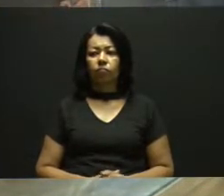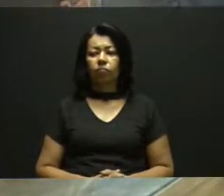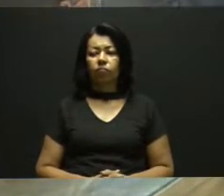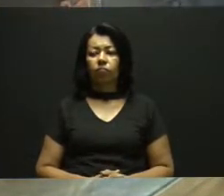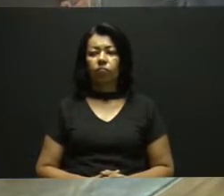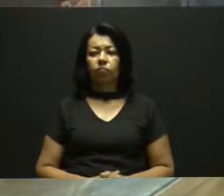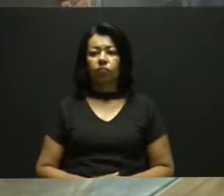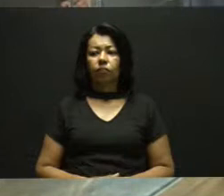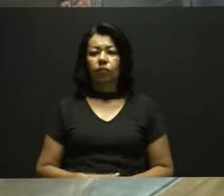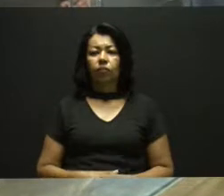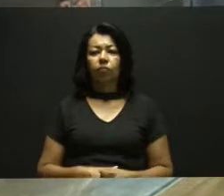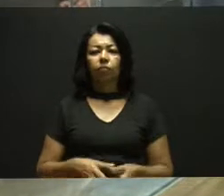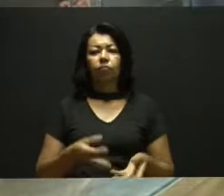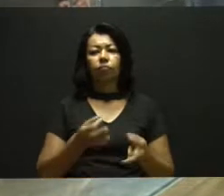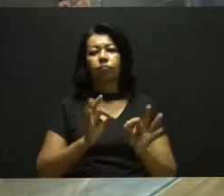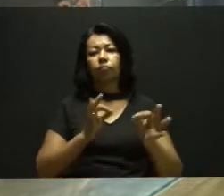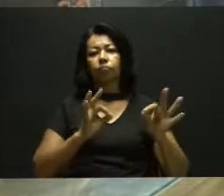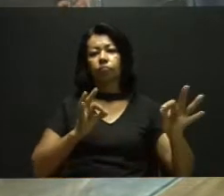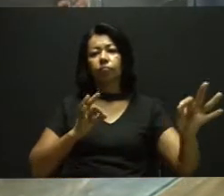ae